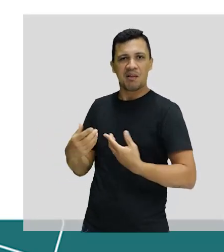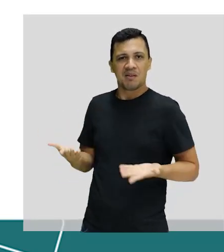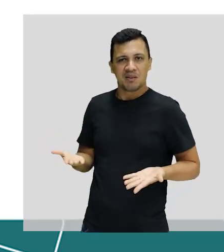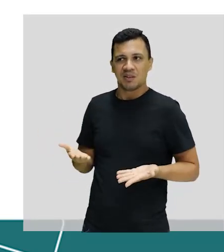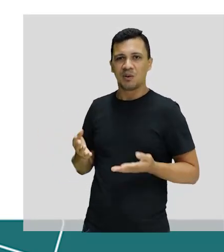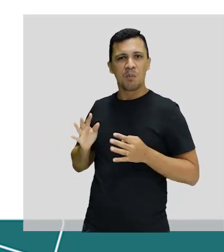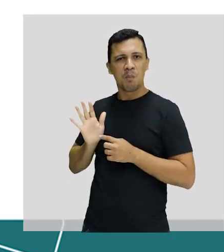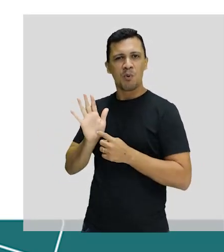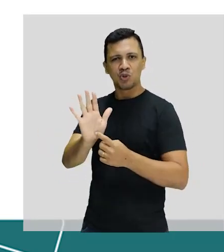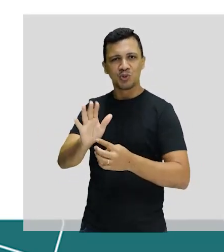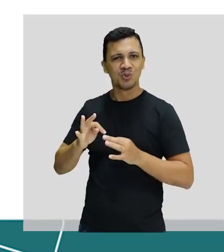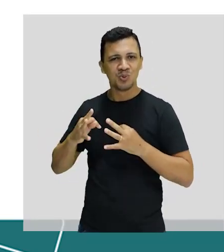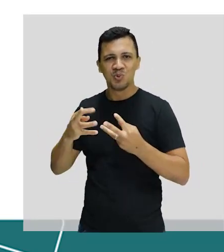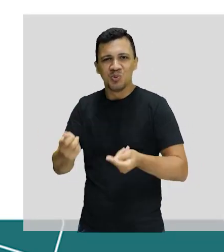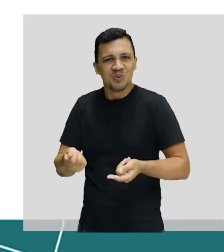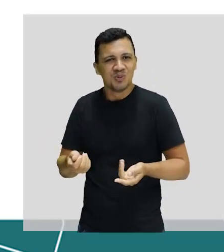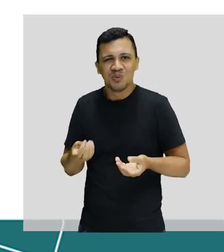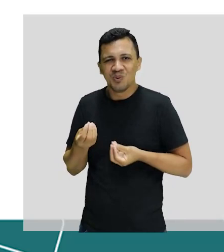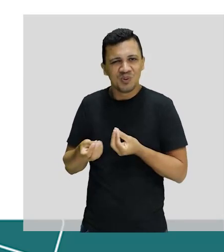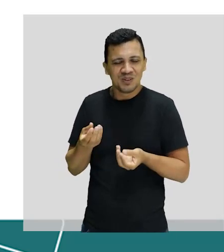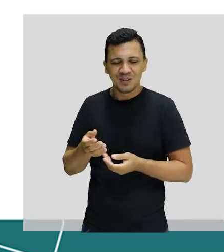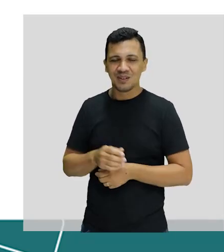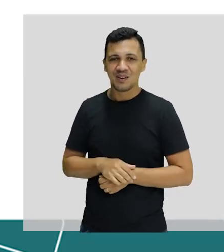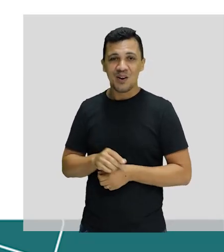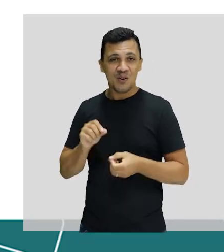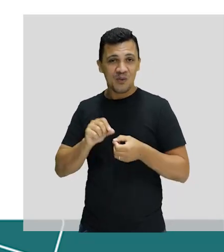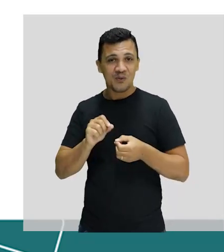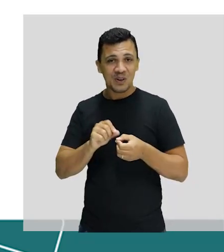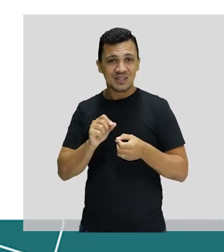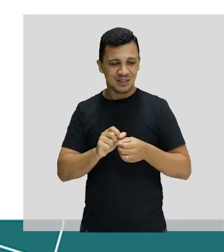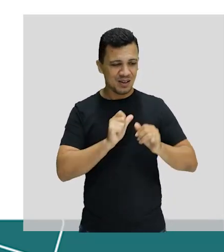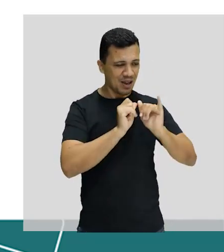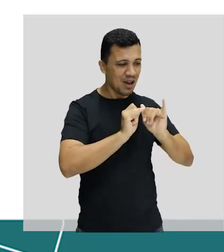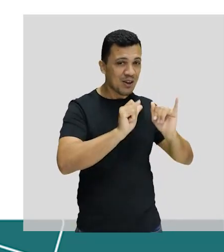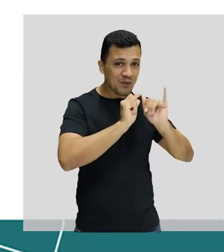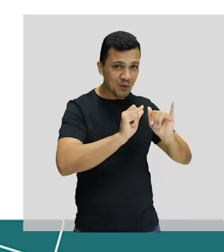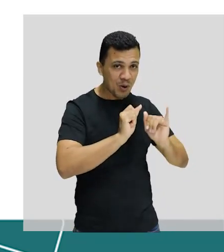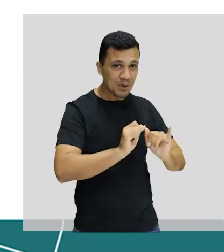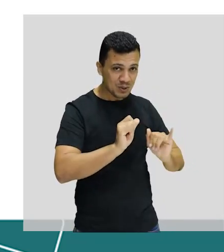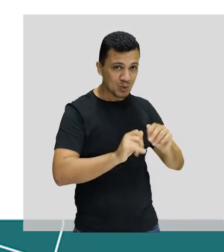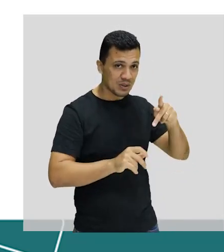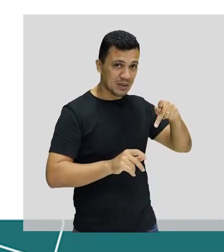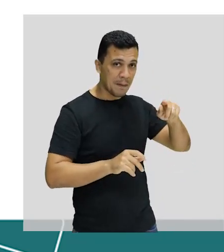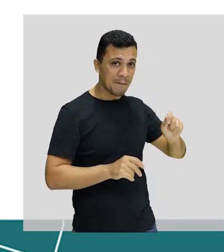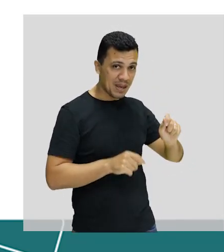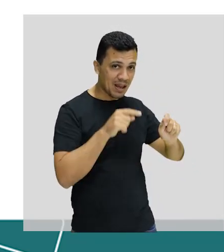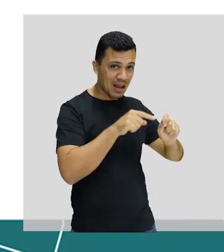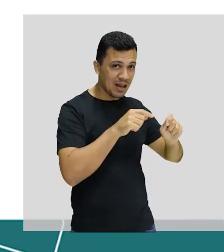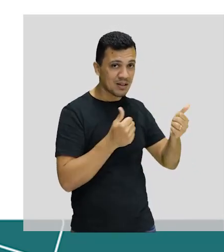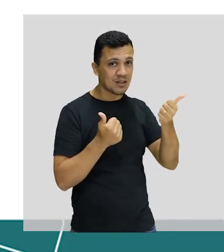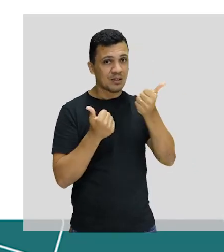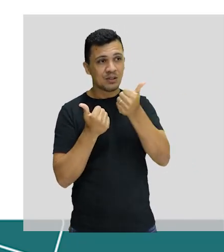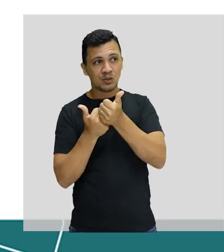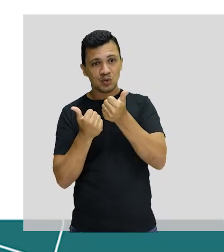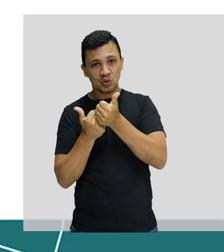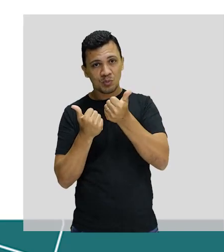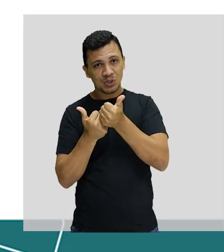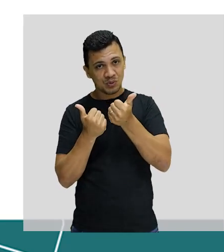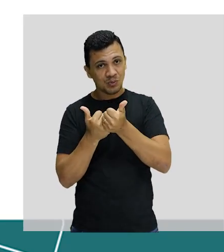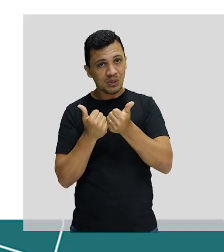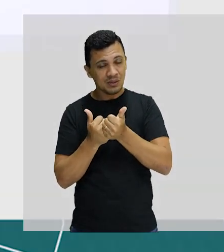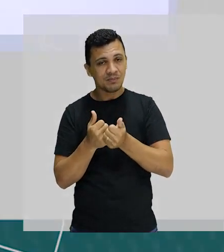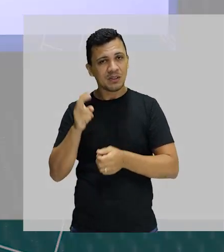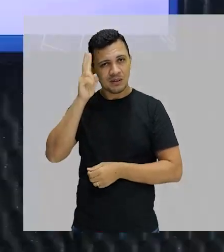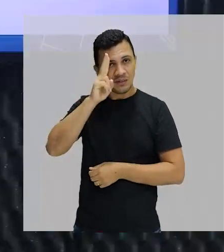assim, tá? Então, o que que eu vou fazer? Eu vou substituir as informações da PA. Lembra que ele falou tanto de PA quanto de